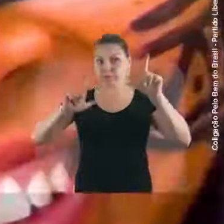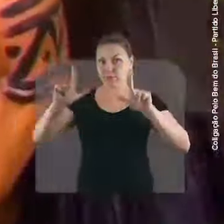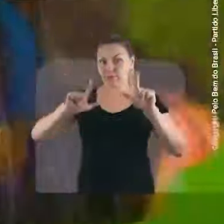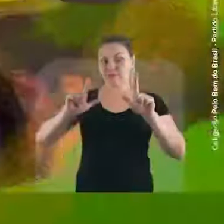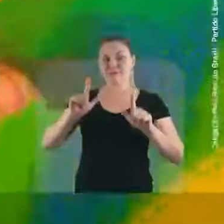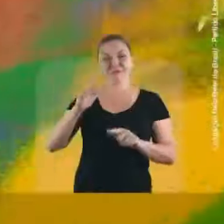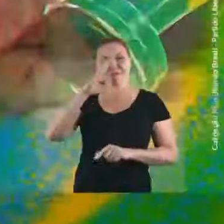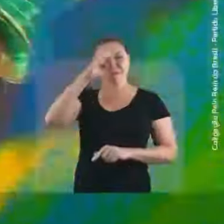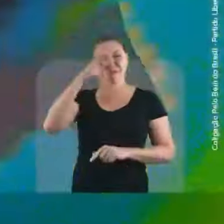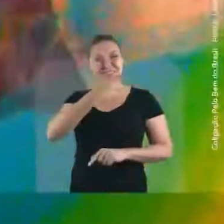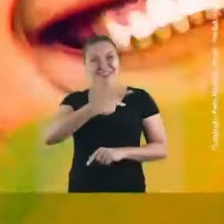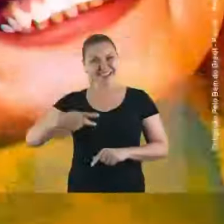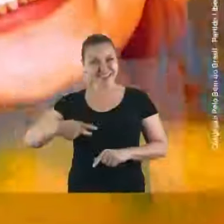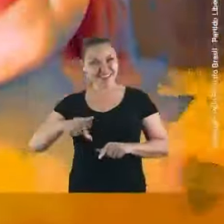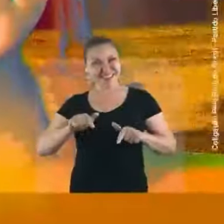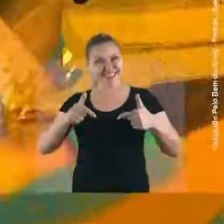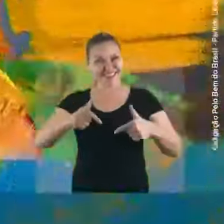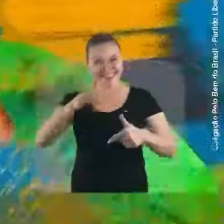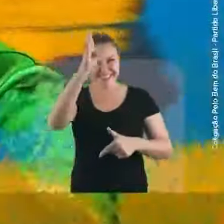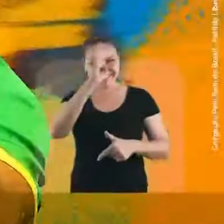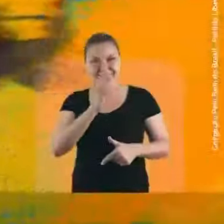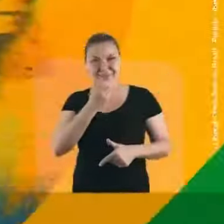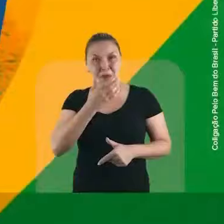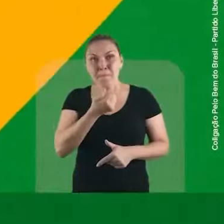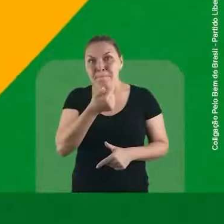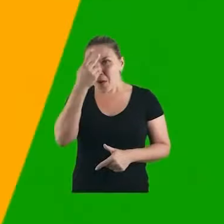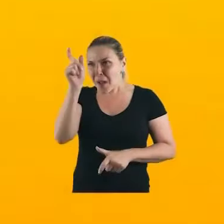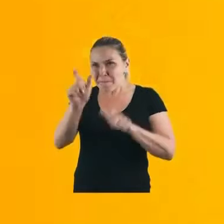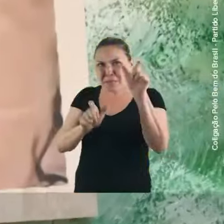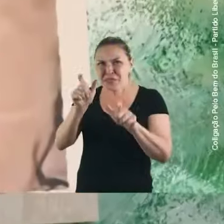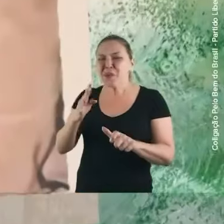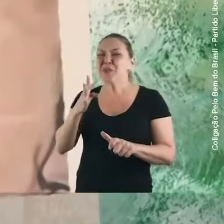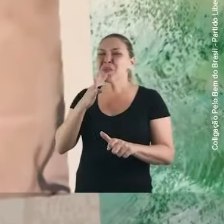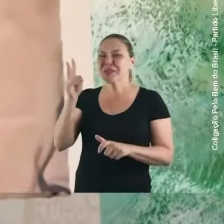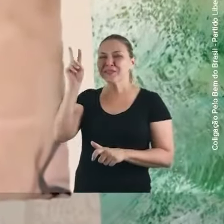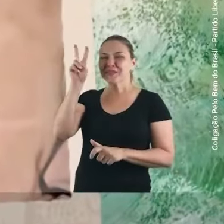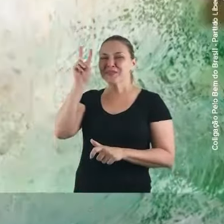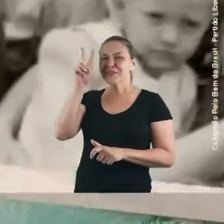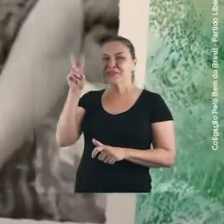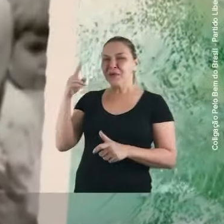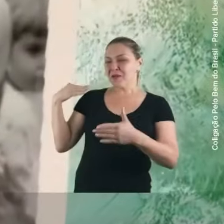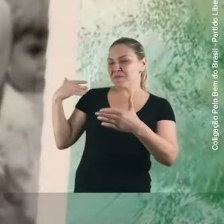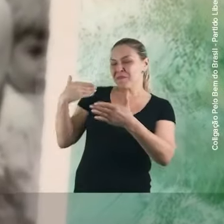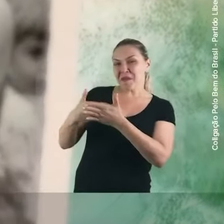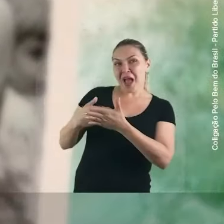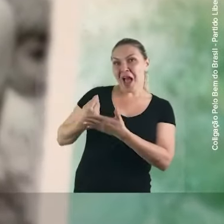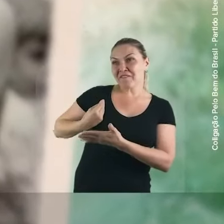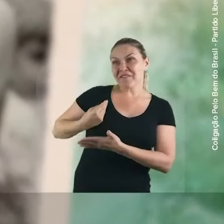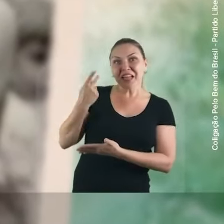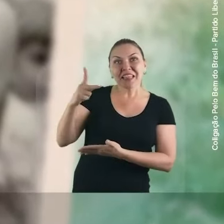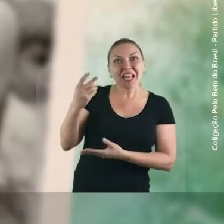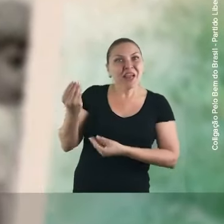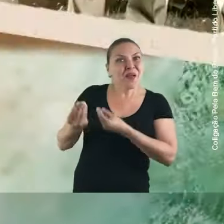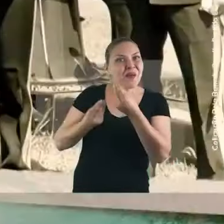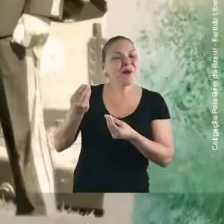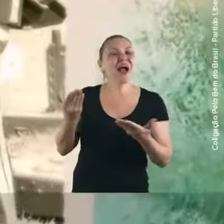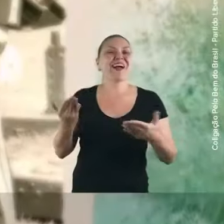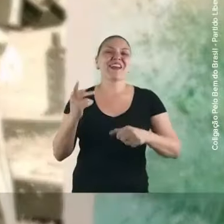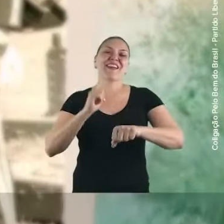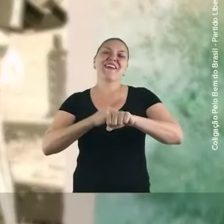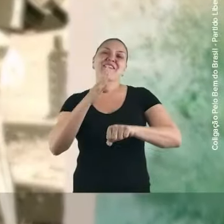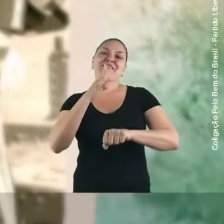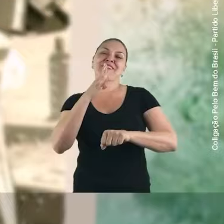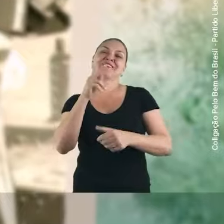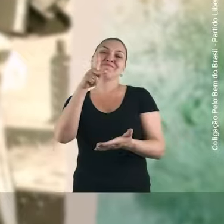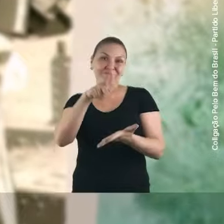Começa agora o programa Bolsonaro presidente Pouca gente conhece A história do nosso presidente Então